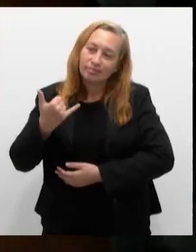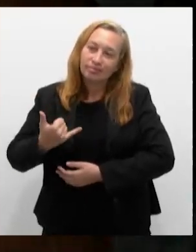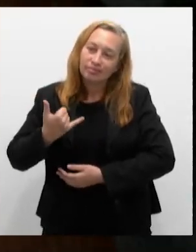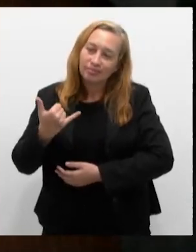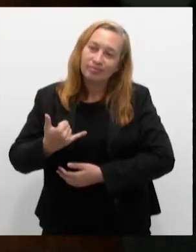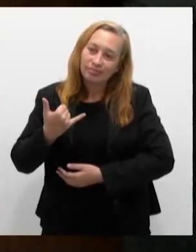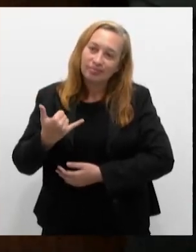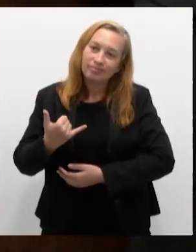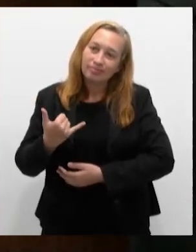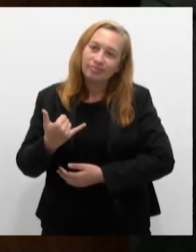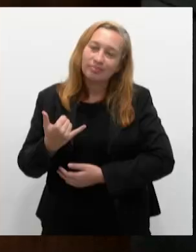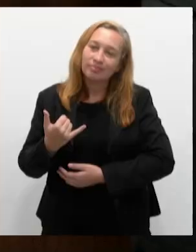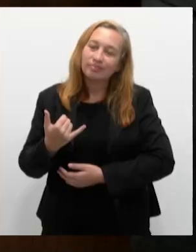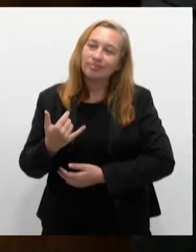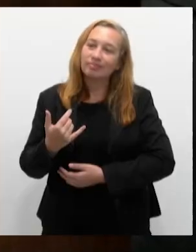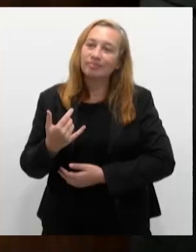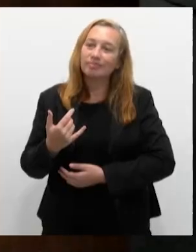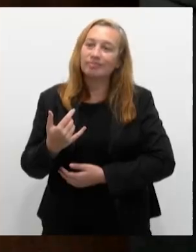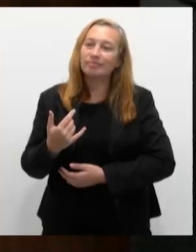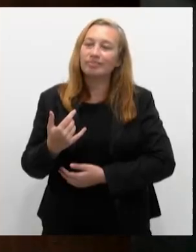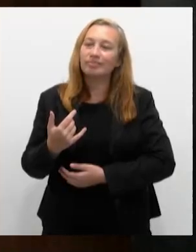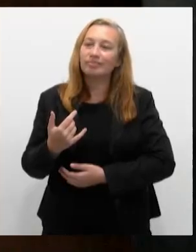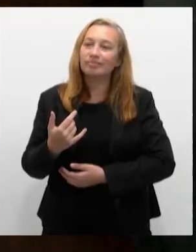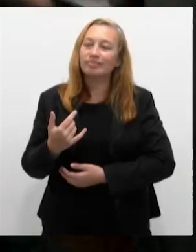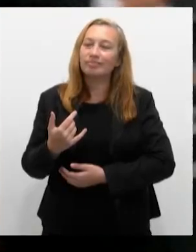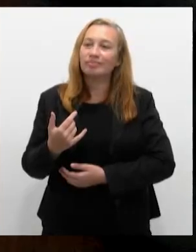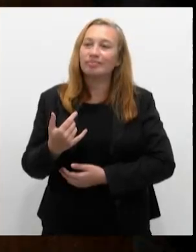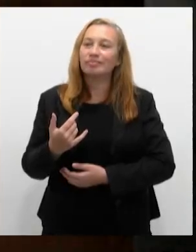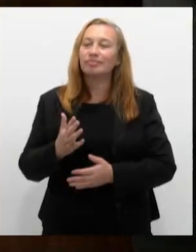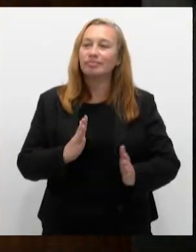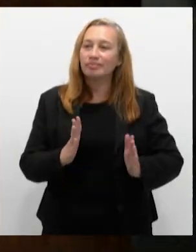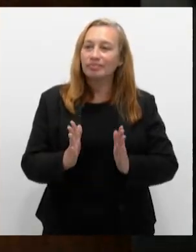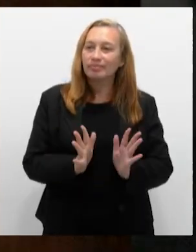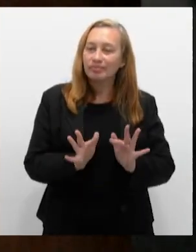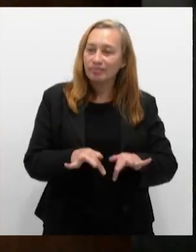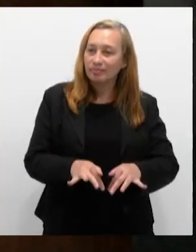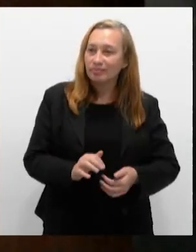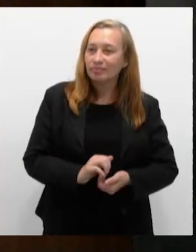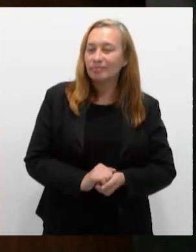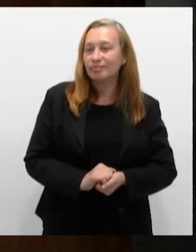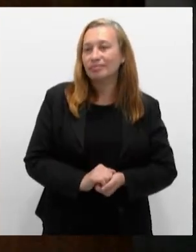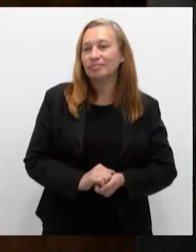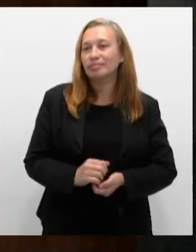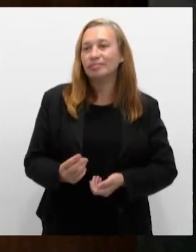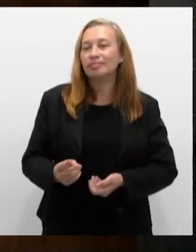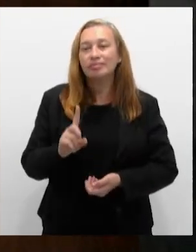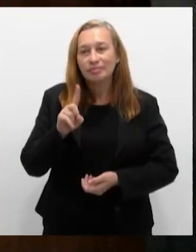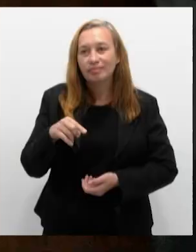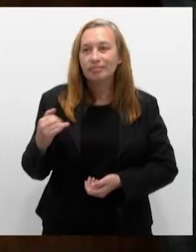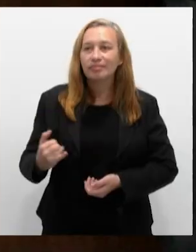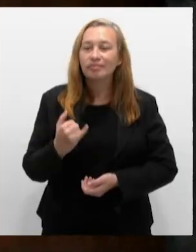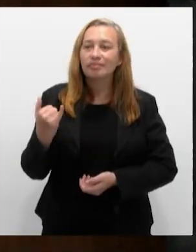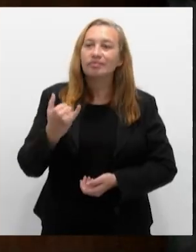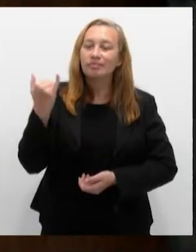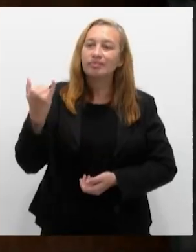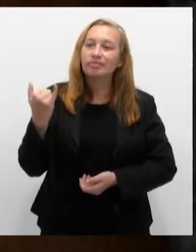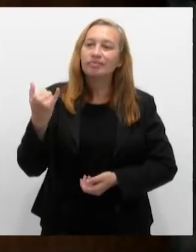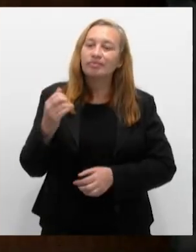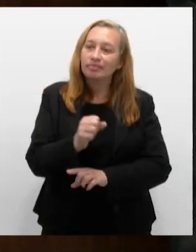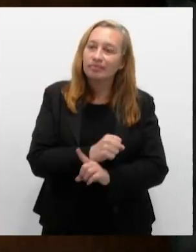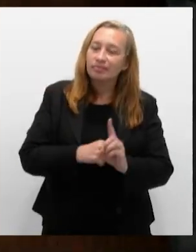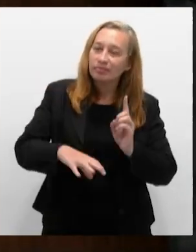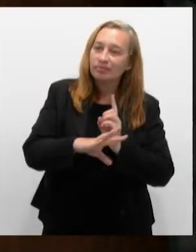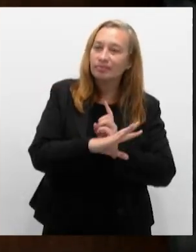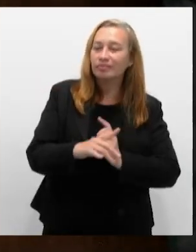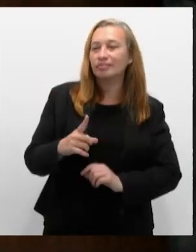o nosso discurso do expediente final vai fazer valer o que é importante para a nossa sociedade.